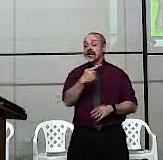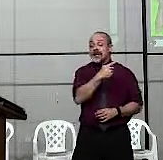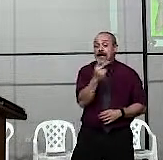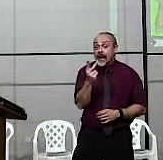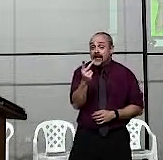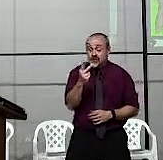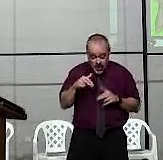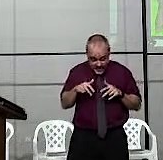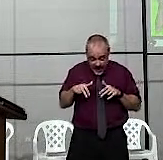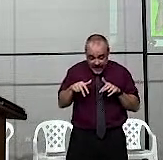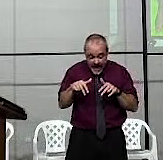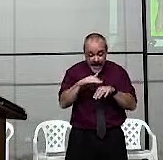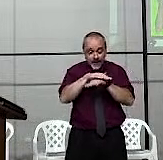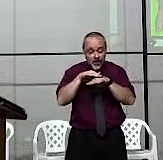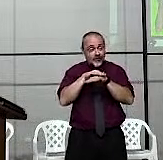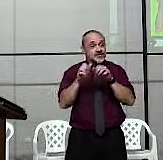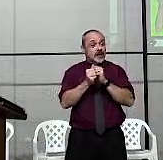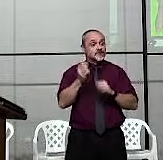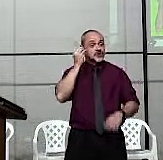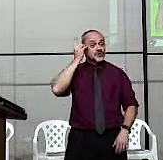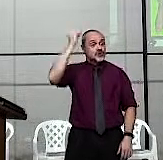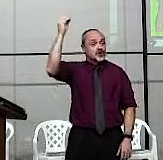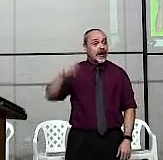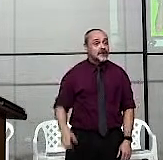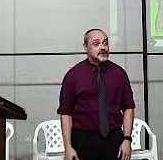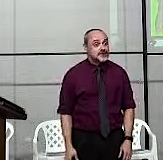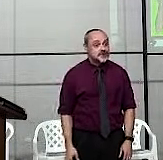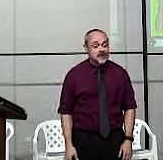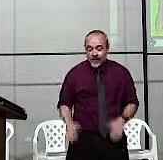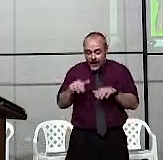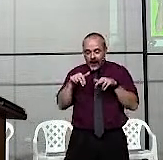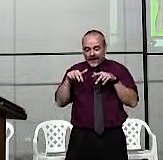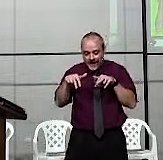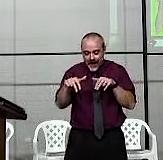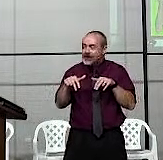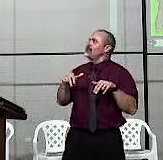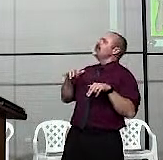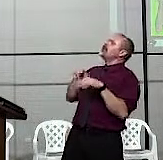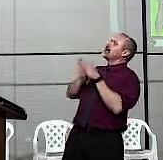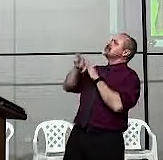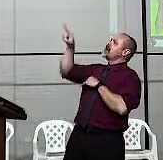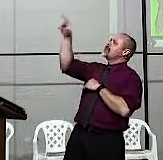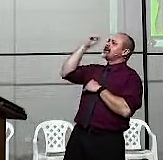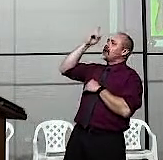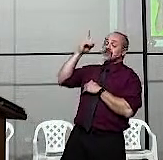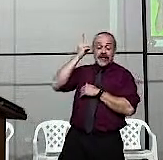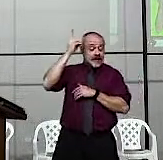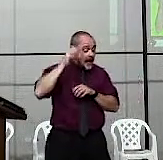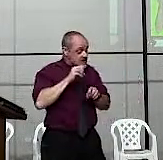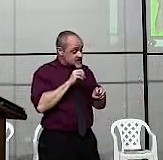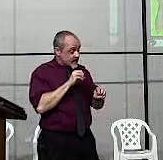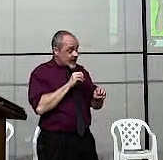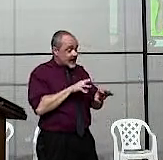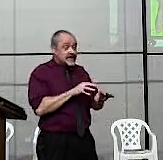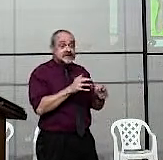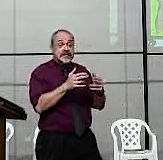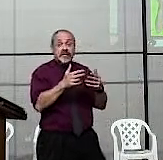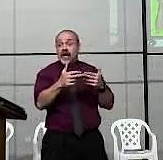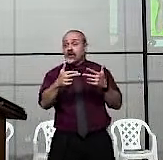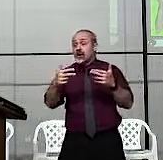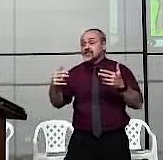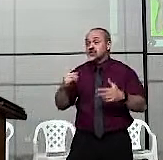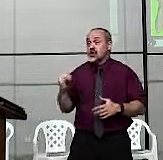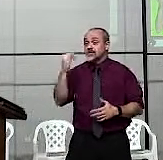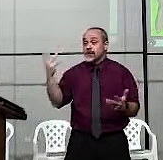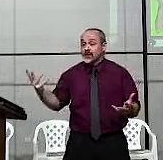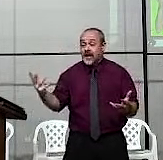Perfeitos. E eles dois andaram e conversaram junto com Deus. Andando, perguntando para Deus, e Deus estava